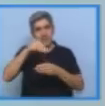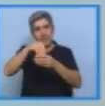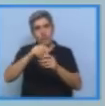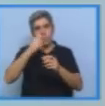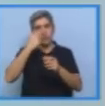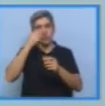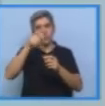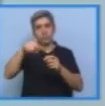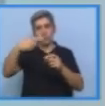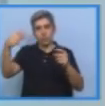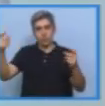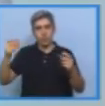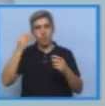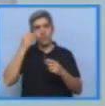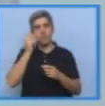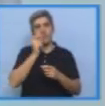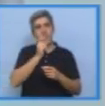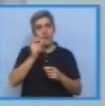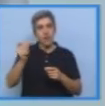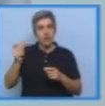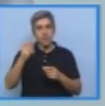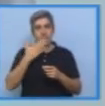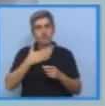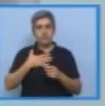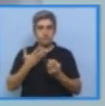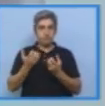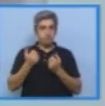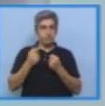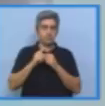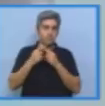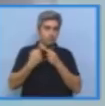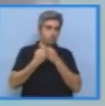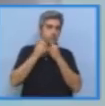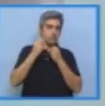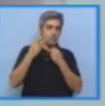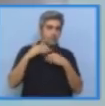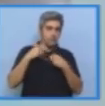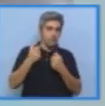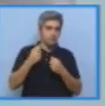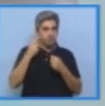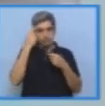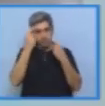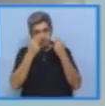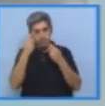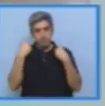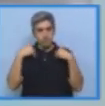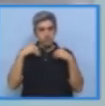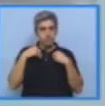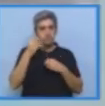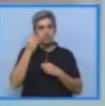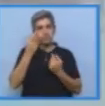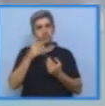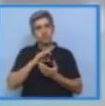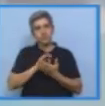que a palavra também embate connosco, esse choque primário, e depois também maturamos e ensaiamos como é que